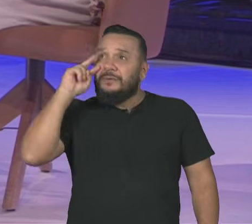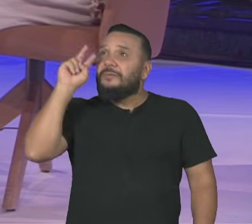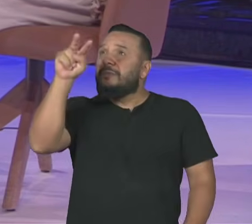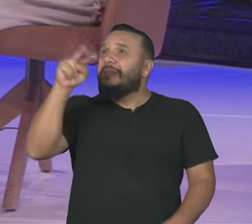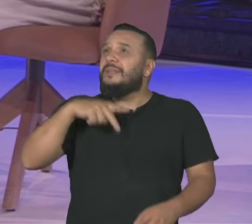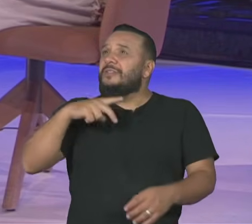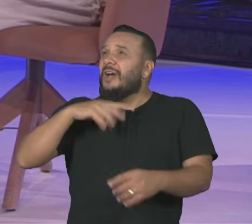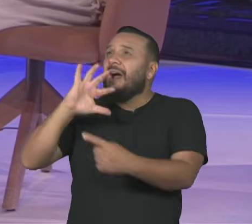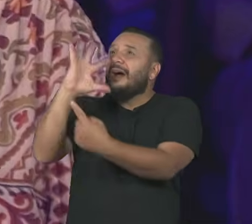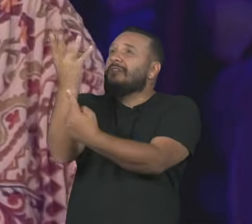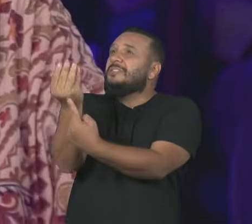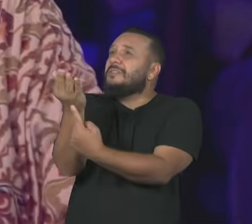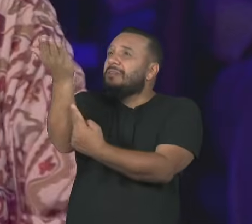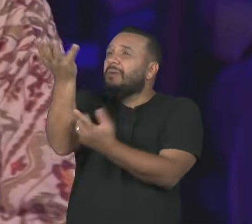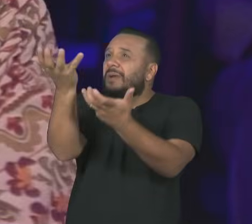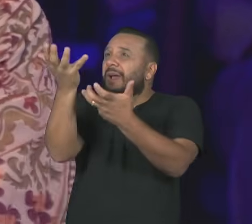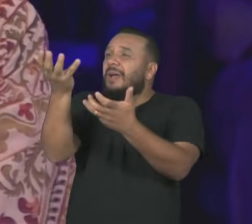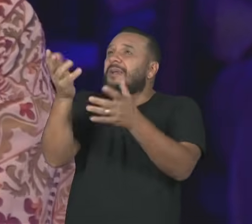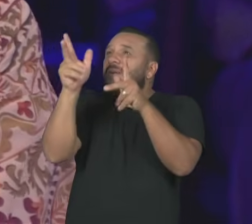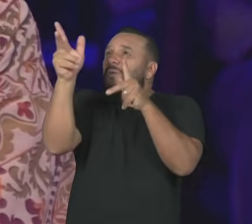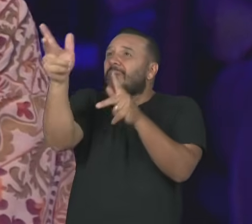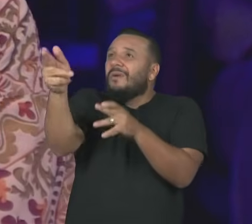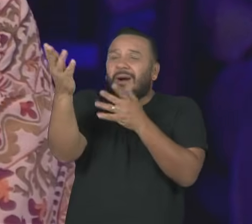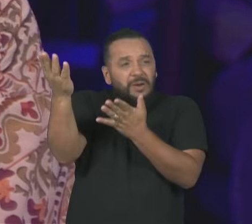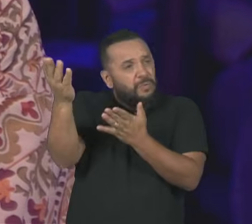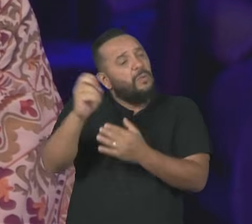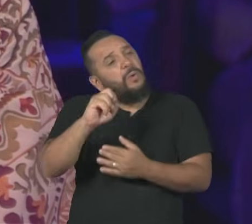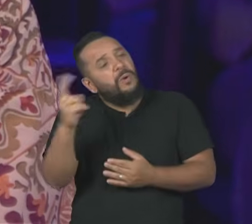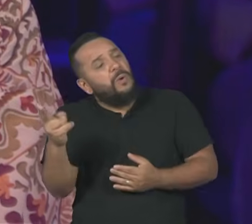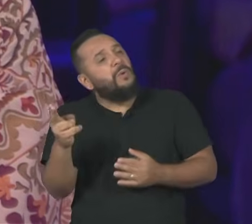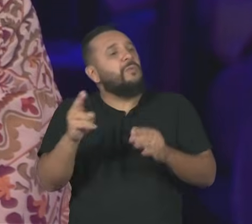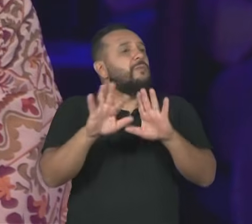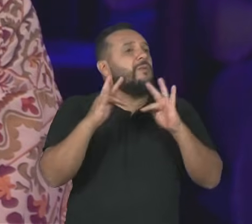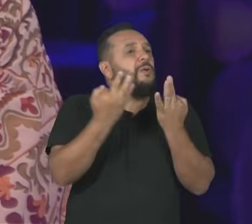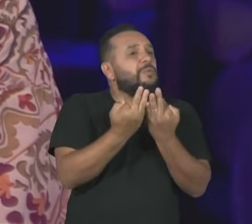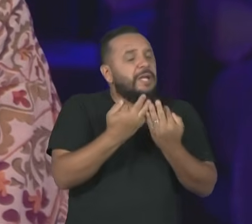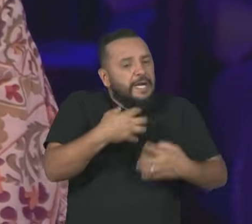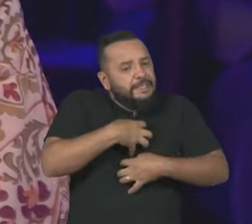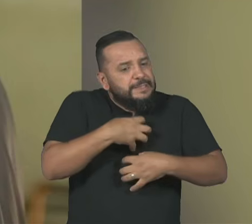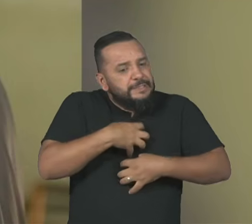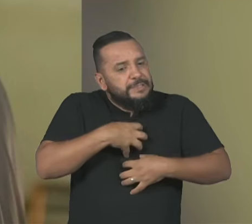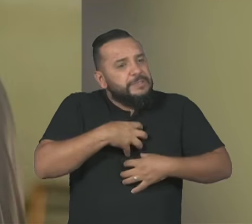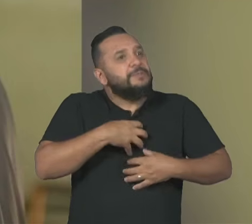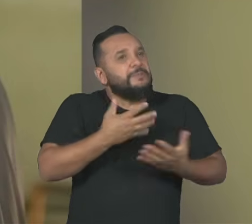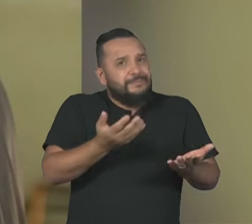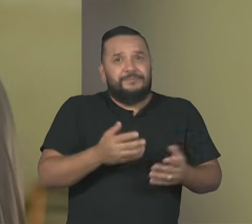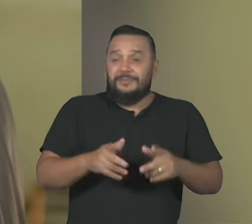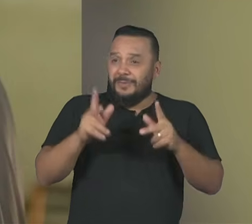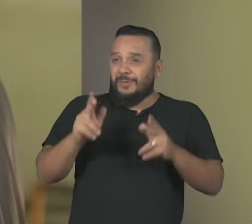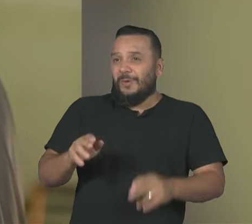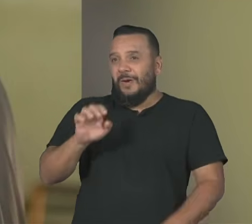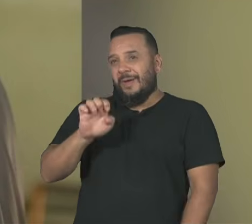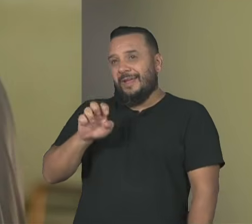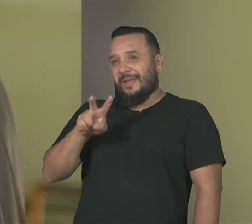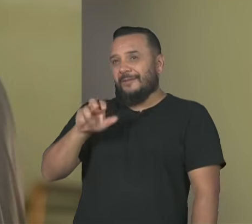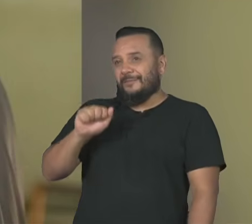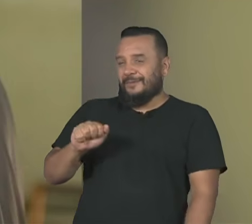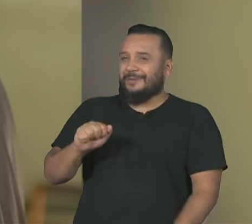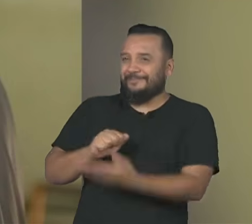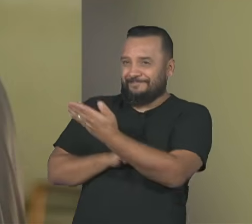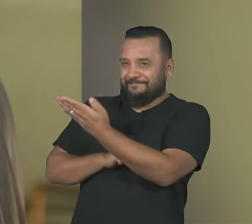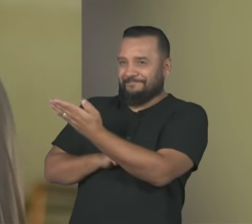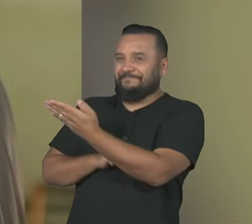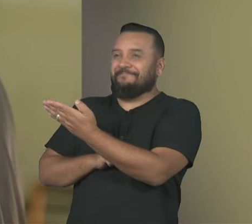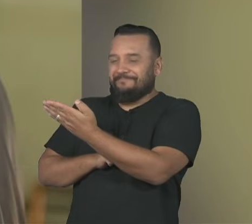na universidade? Olha, eu acho que eu vou parafrasear Eva Vilma.